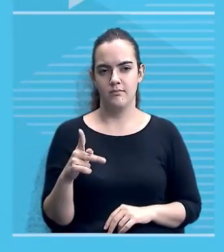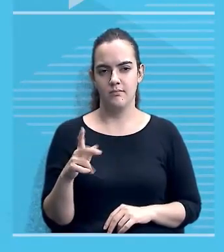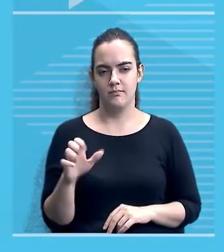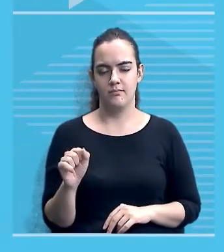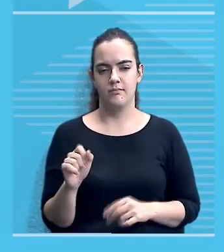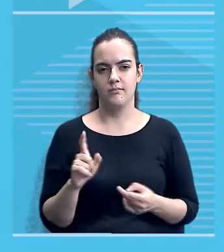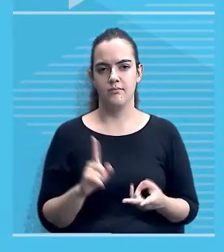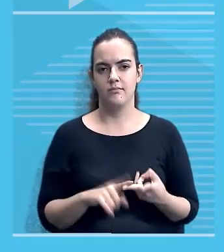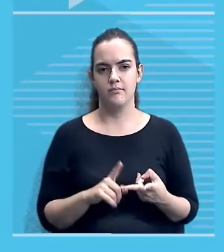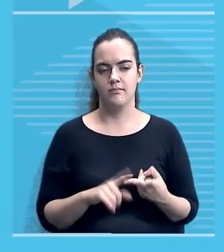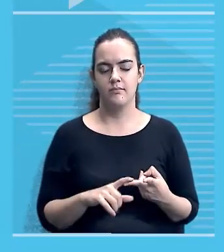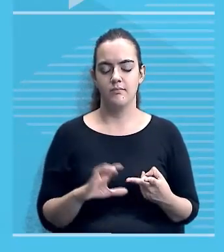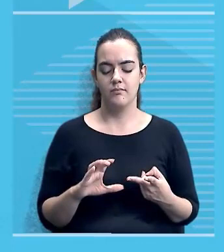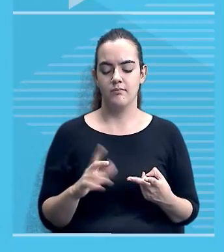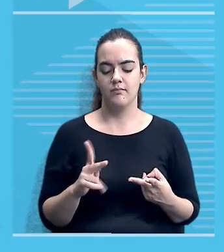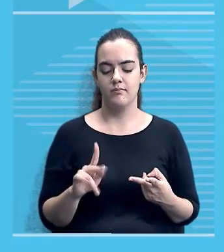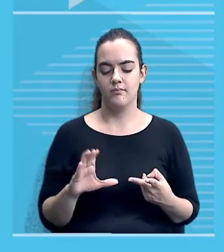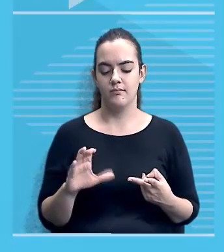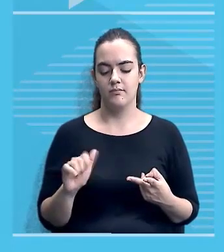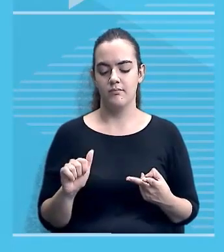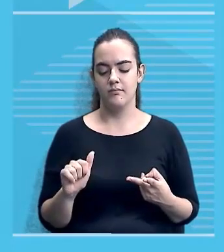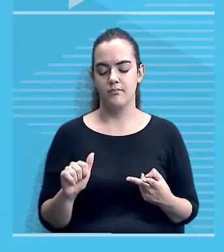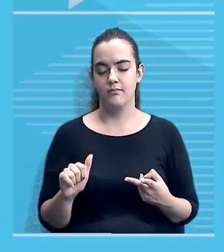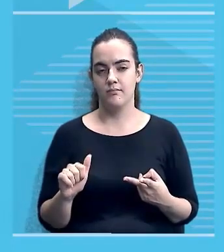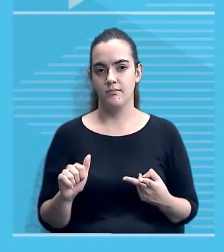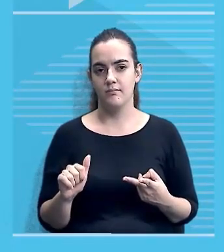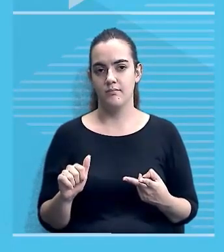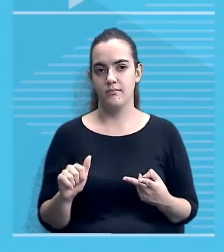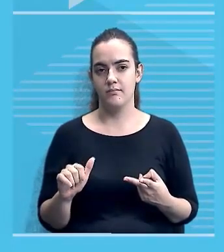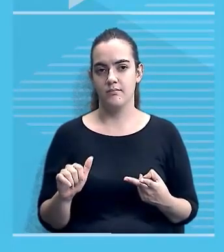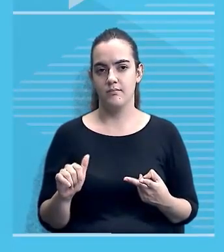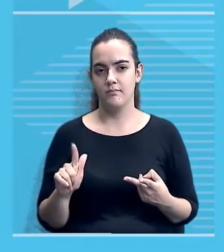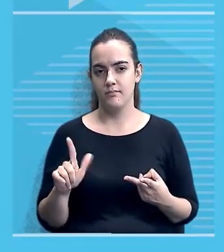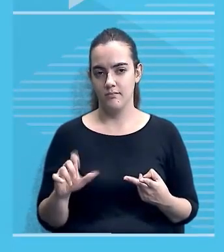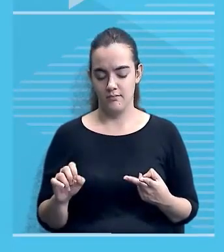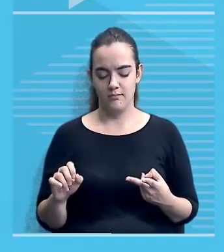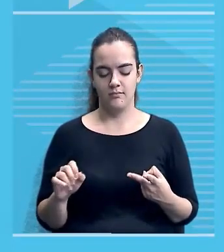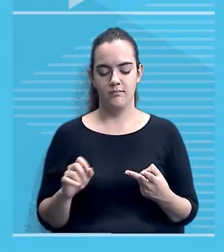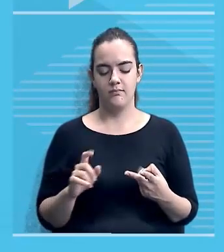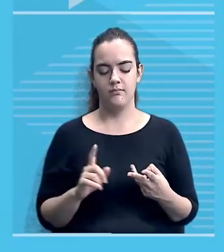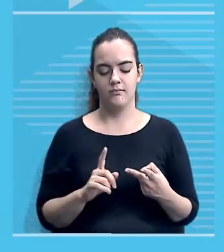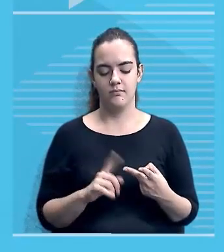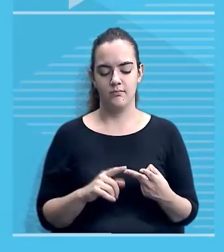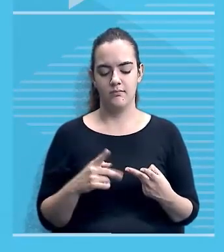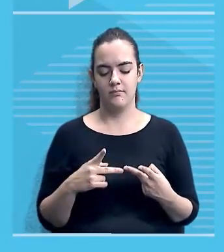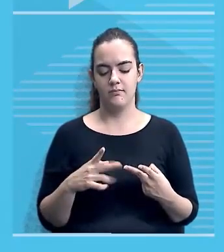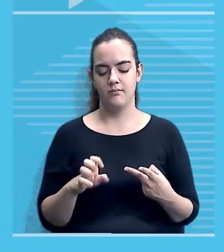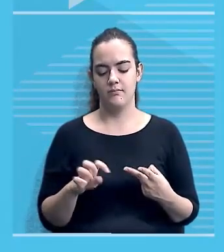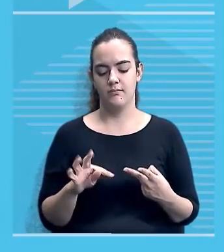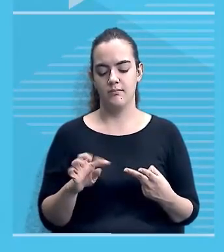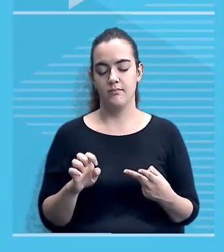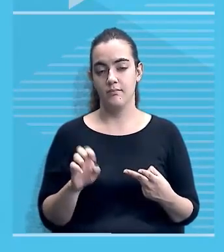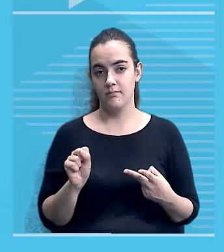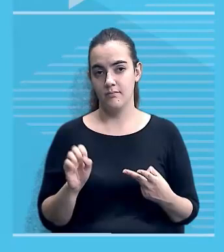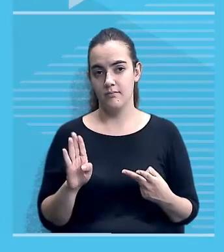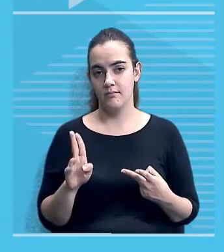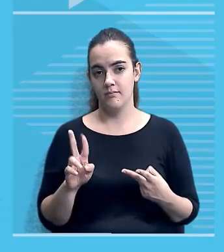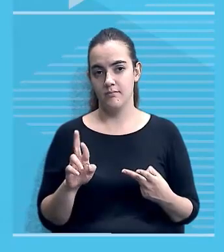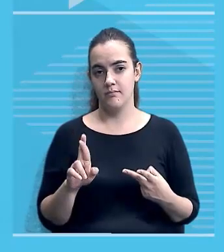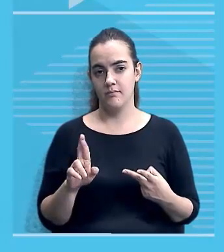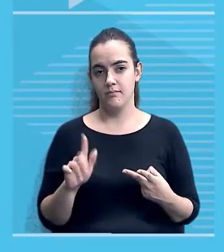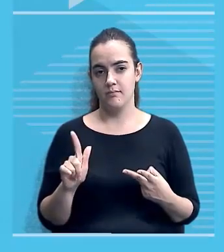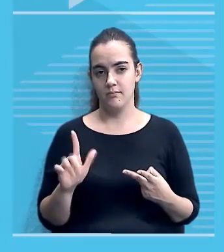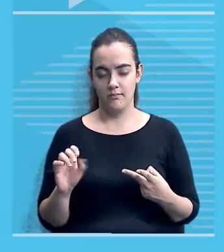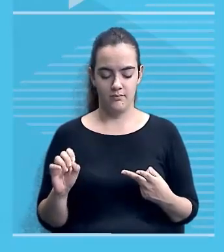metropolitana de Chicago de Então são negalópoles né mundiais né nesse caso aí